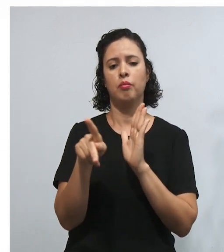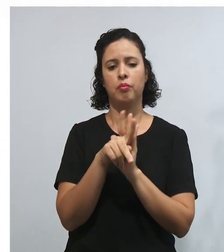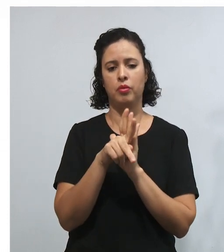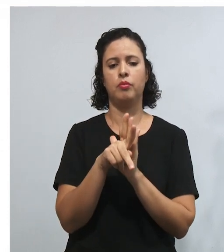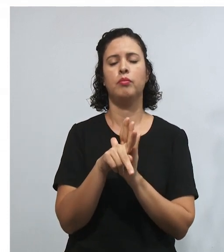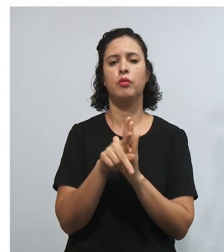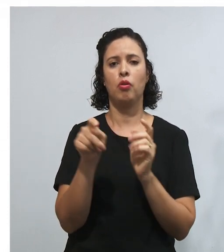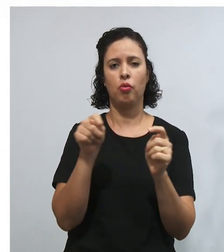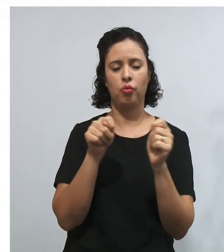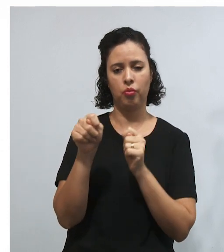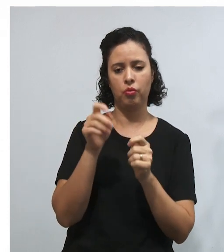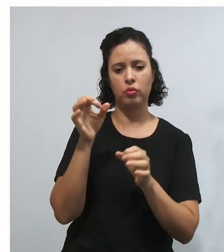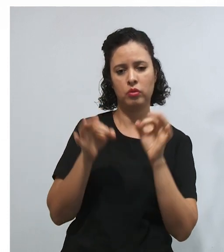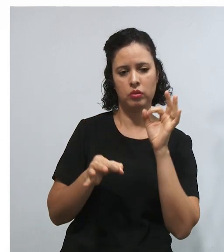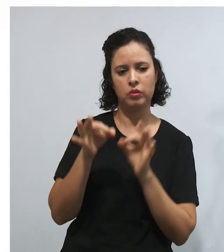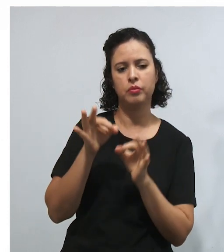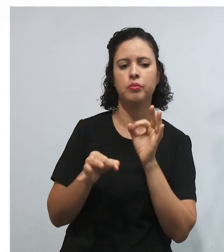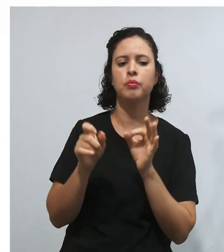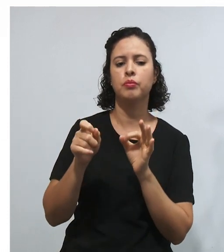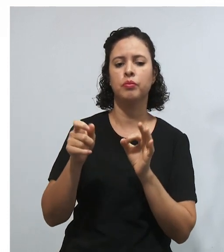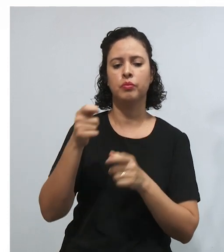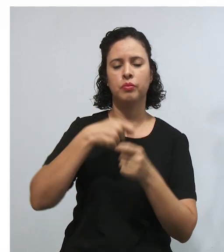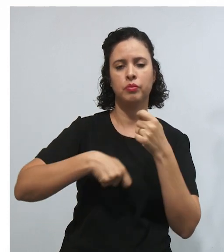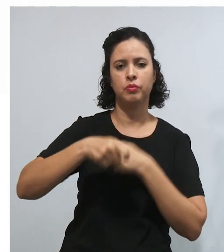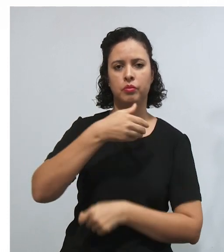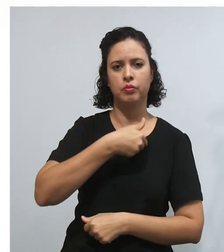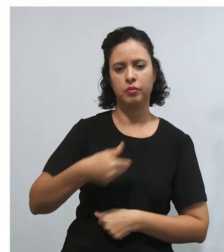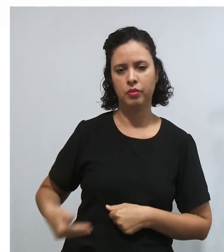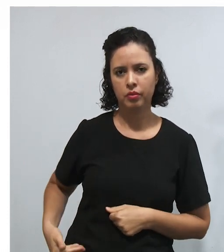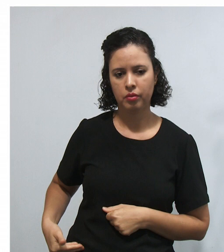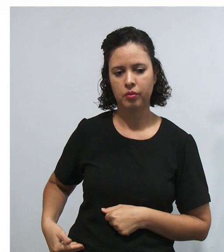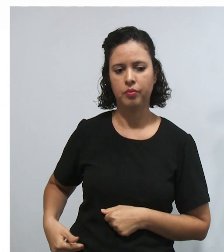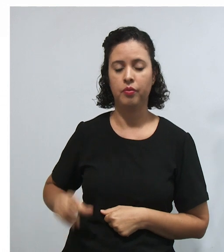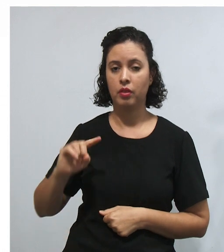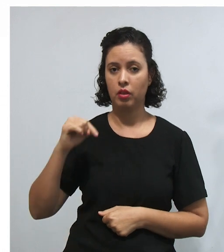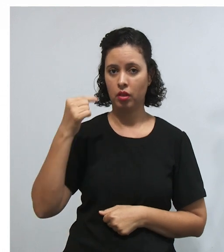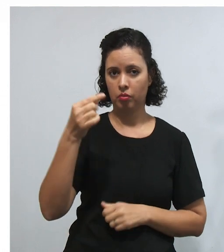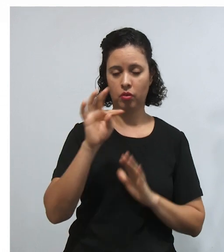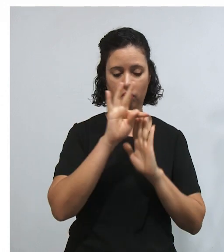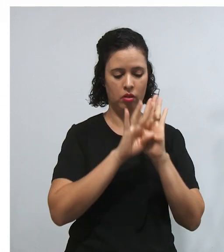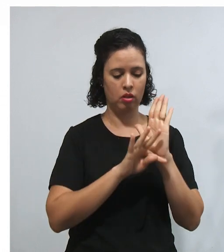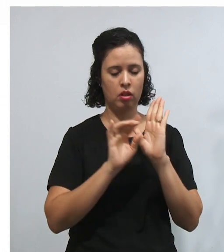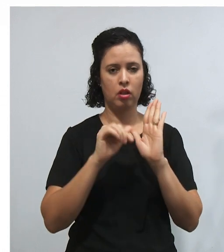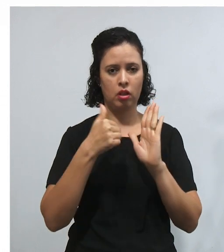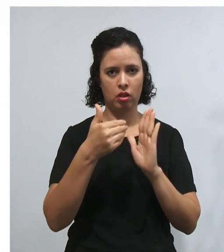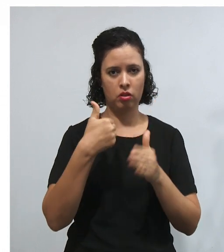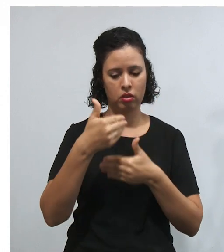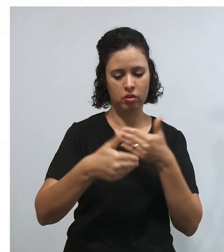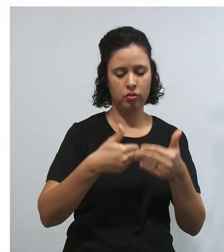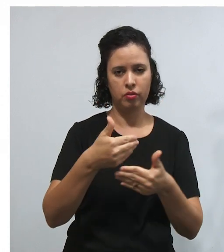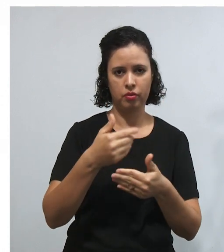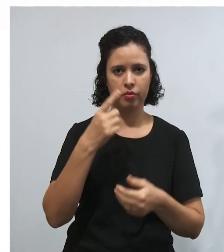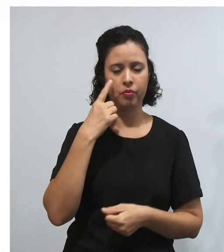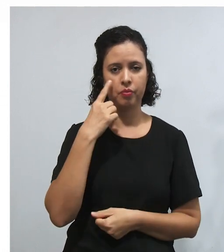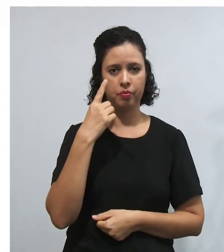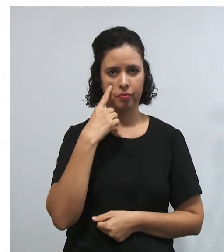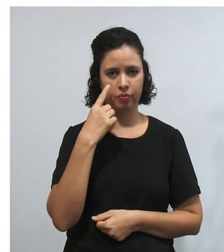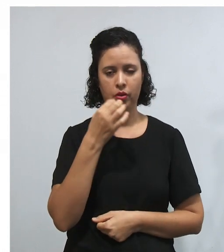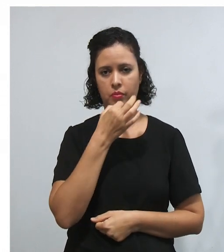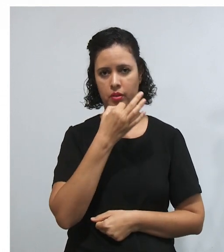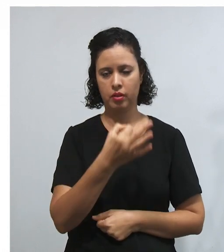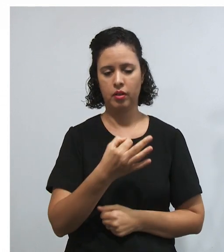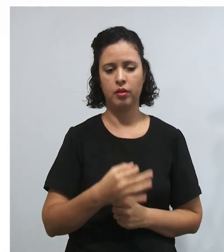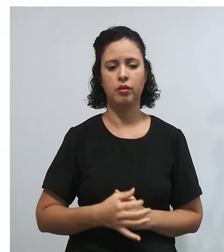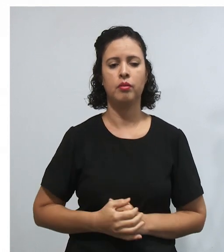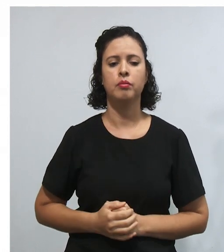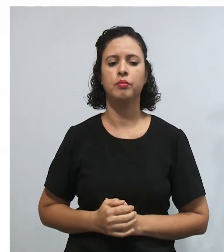pública. Percebam, aqui o texto para a gente fazer os comentários e a partir dele a gente ir desenvolvendo as nossas aulas, os nossos comentários.